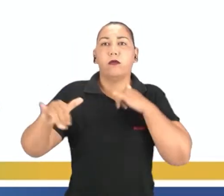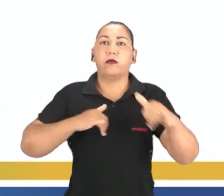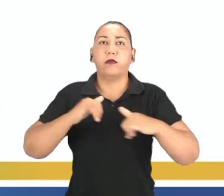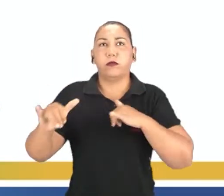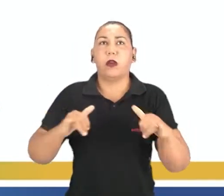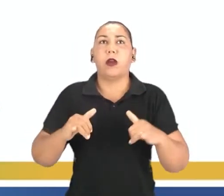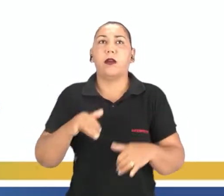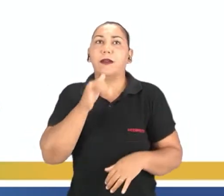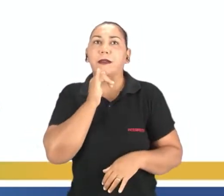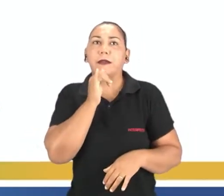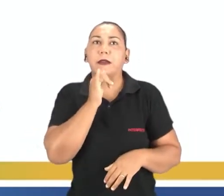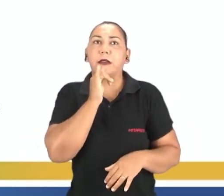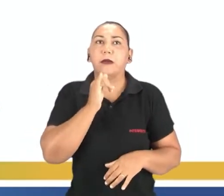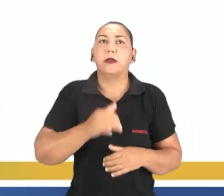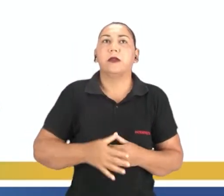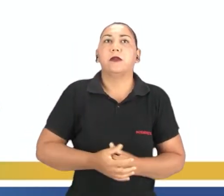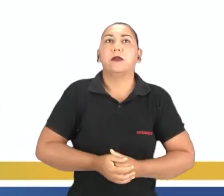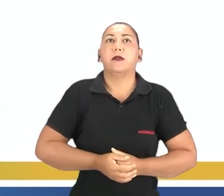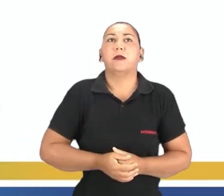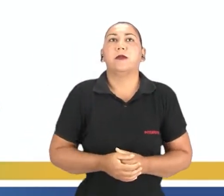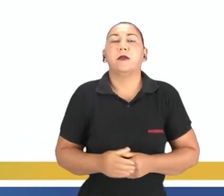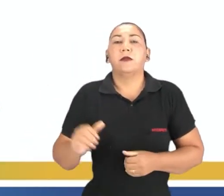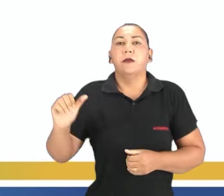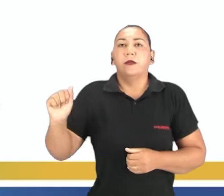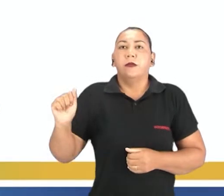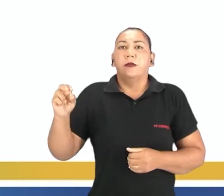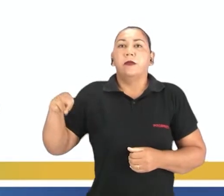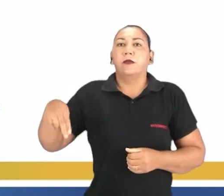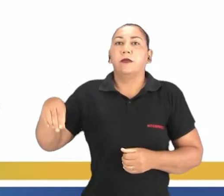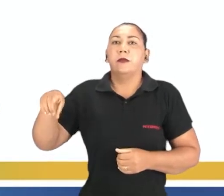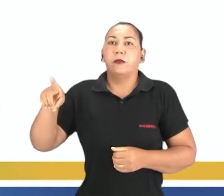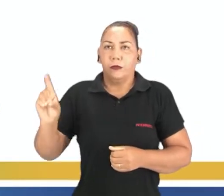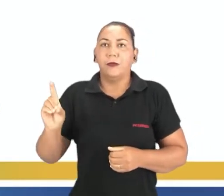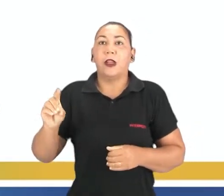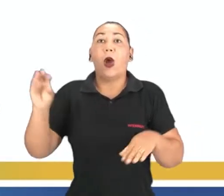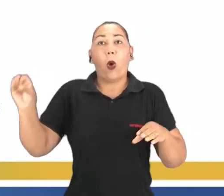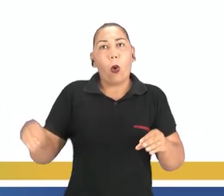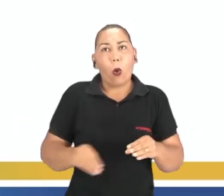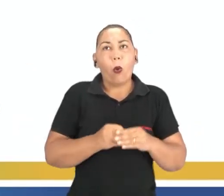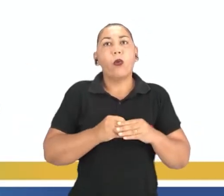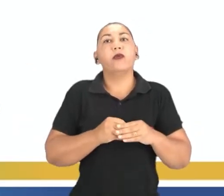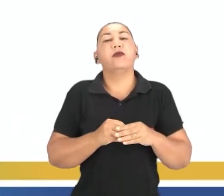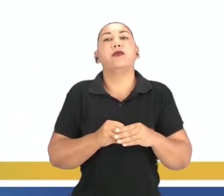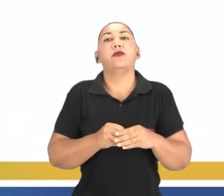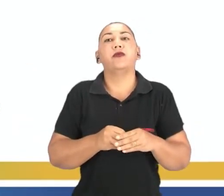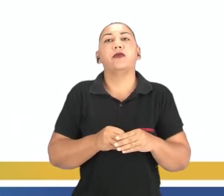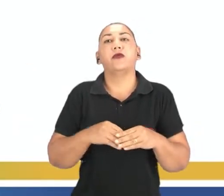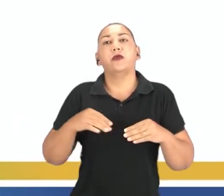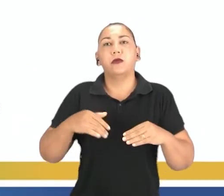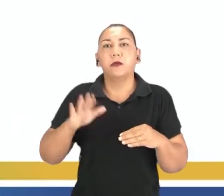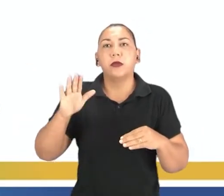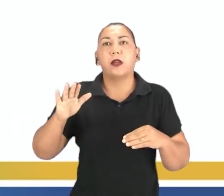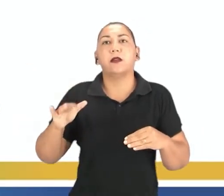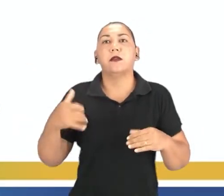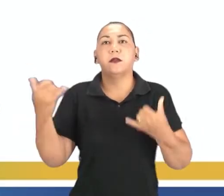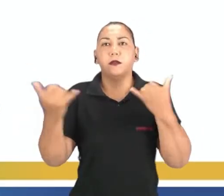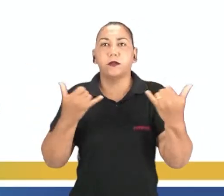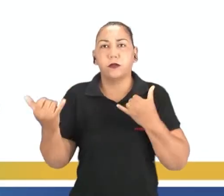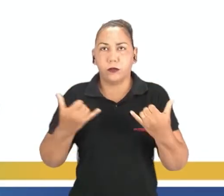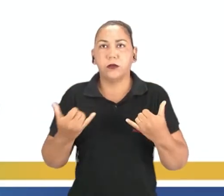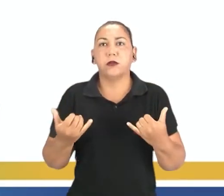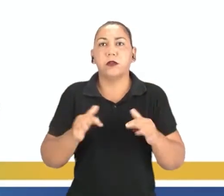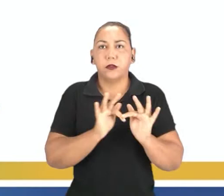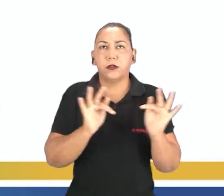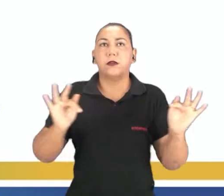é o mais comum, que nós usamos muito, né, que significa e. Ela une e acrescenta 2 elementos na frase.